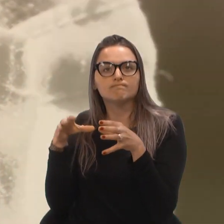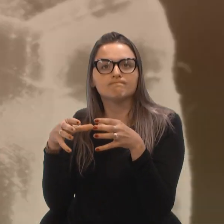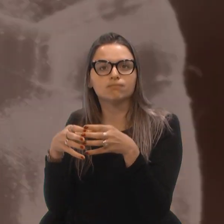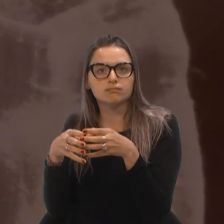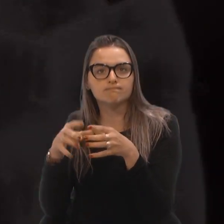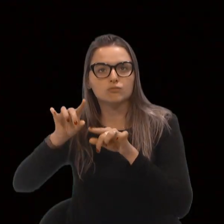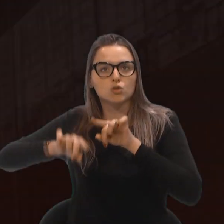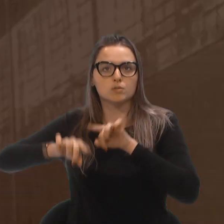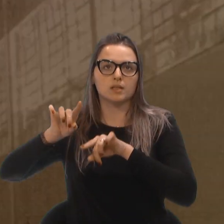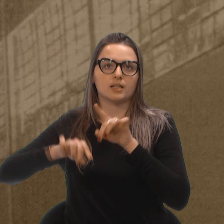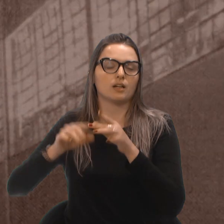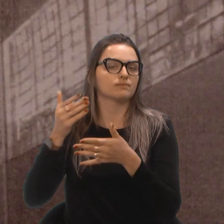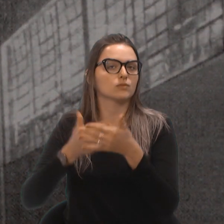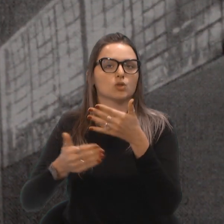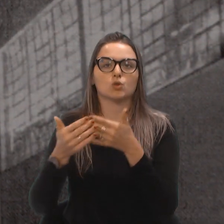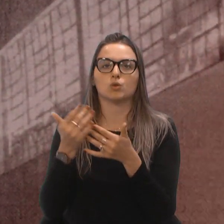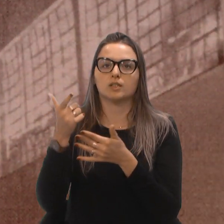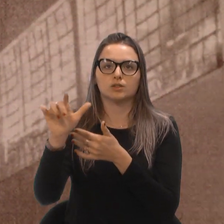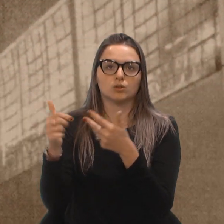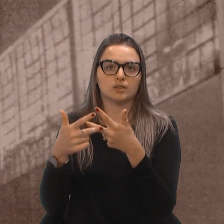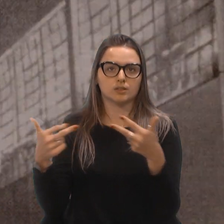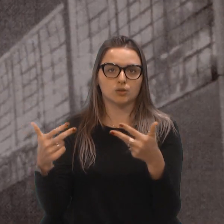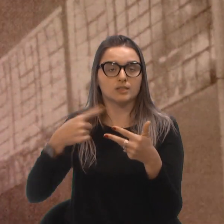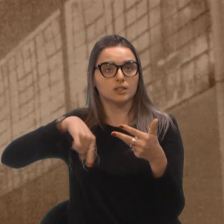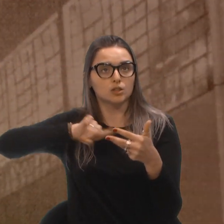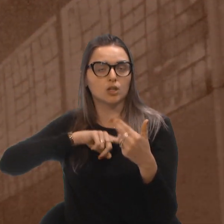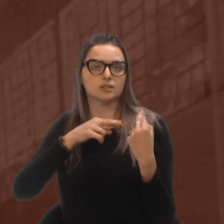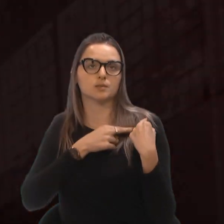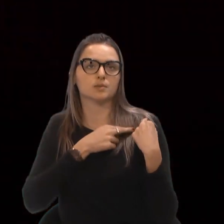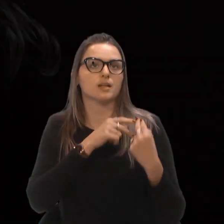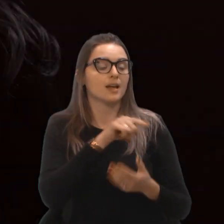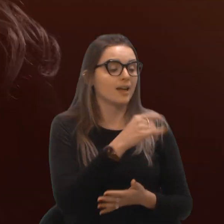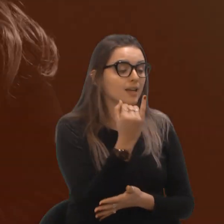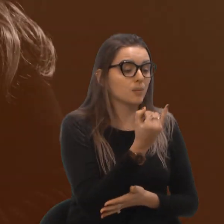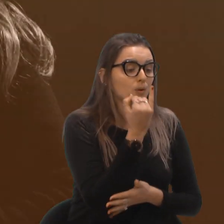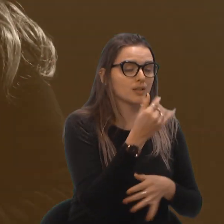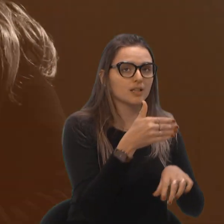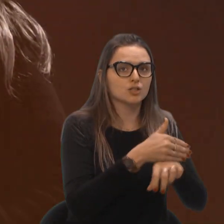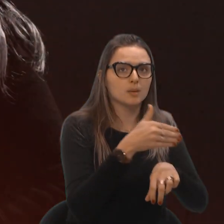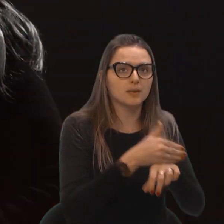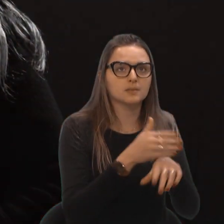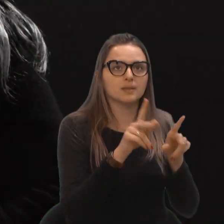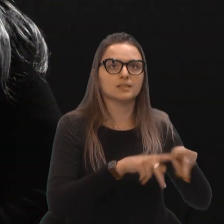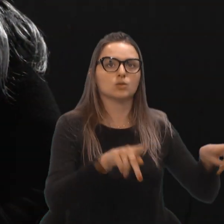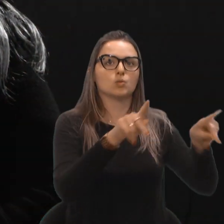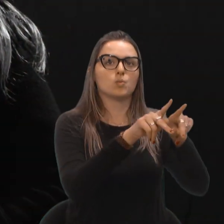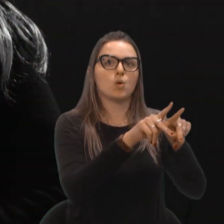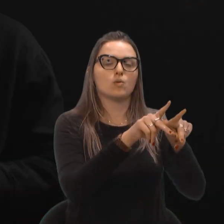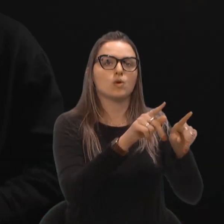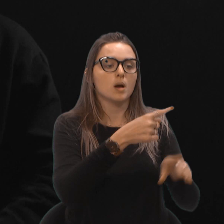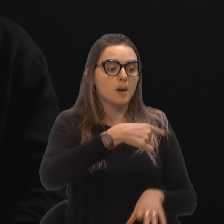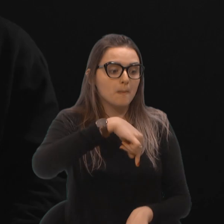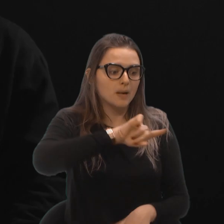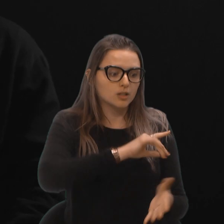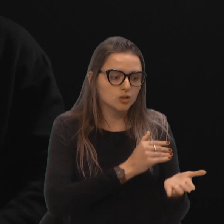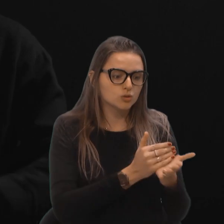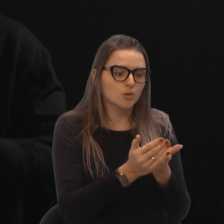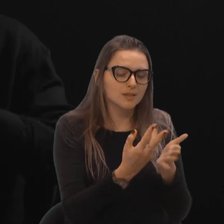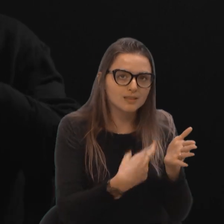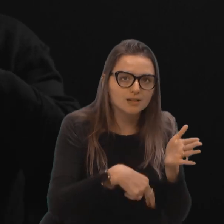apenas reuniu os materiais. O resto estava aí para ser feito por nós. Então é extremamente importante também a participação do público.